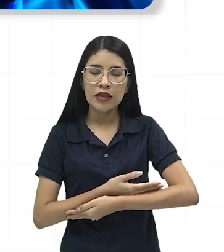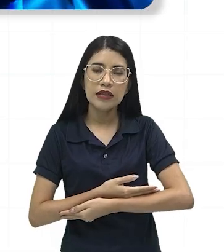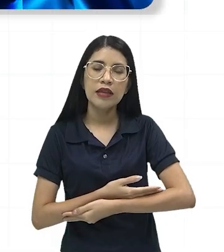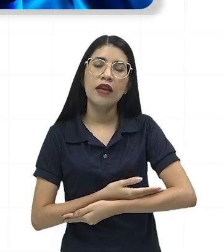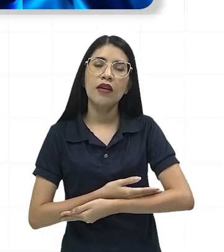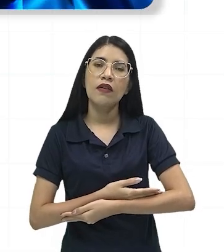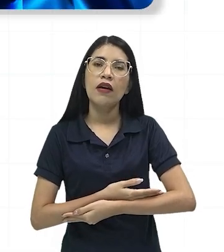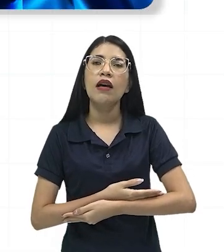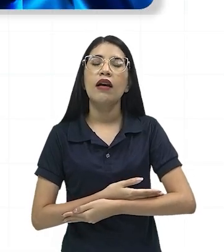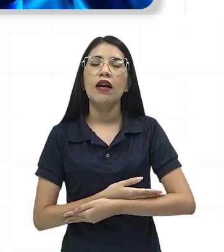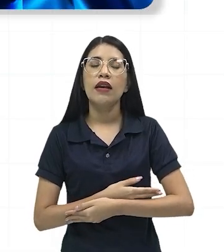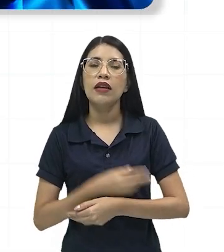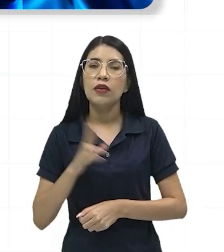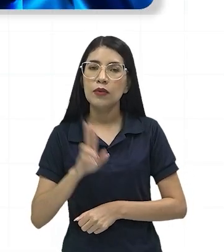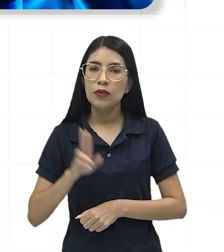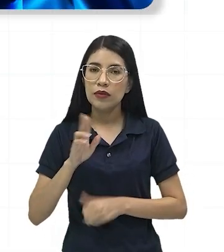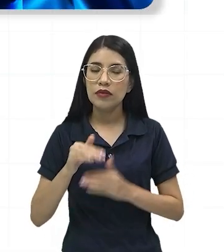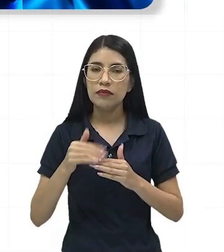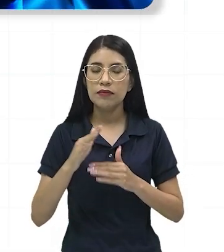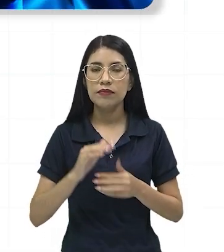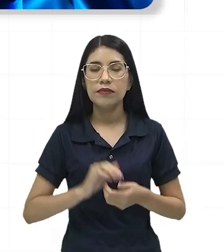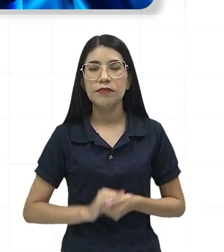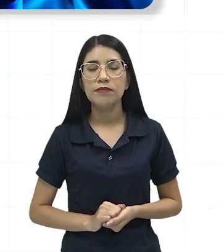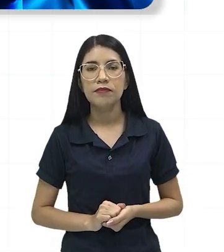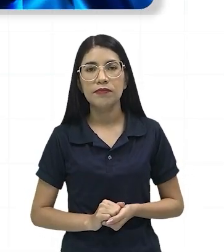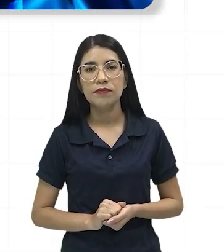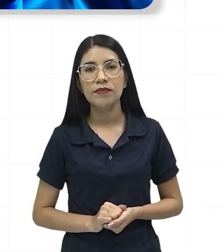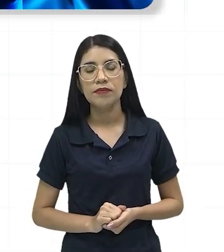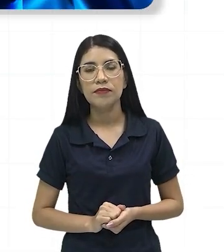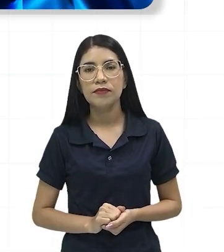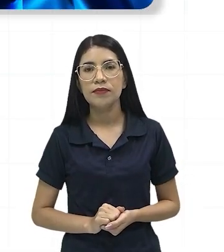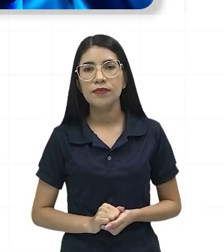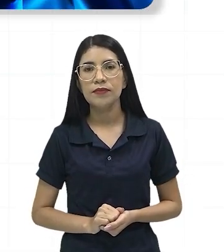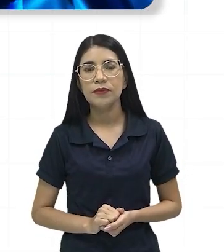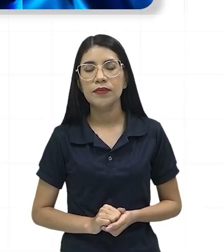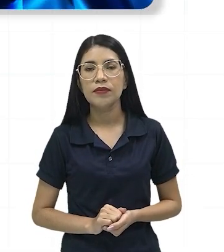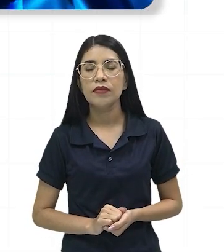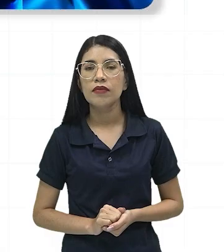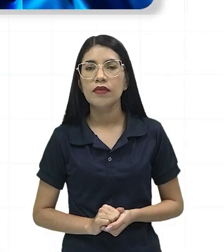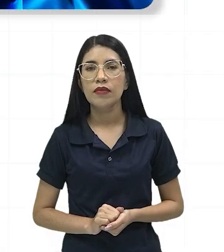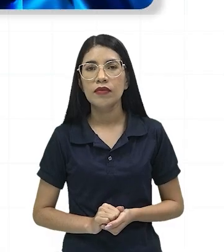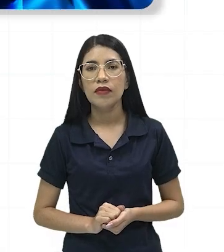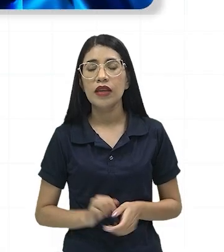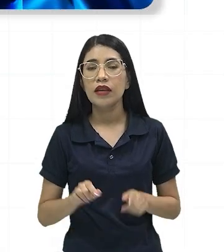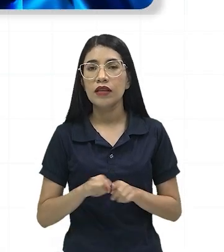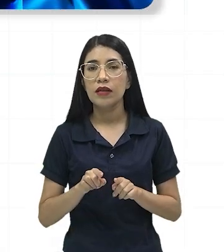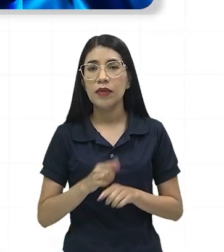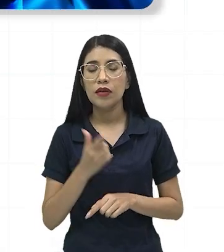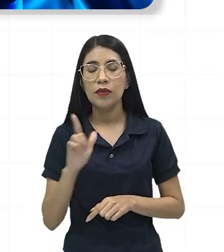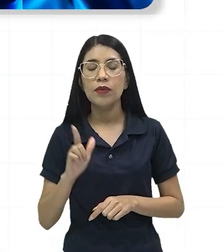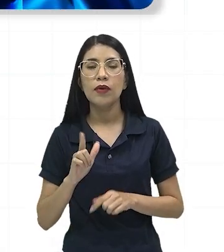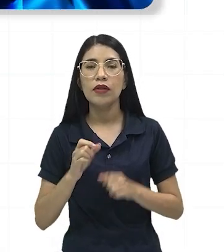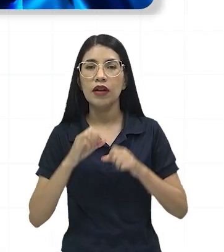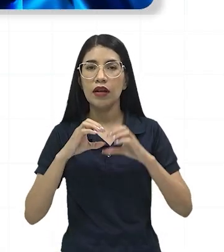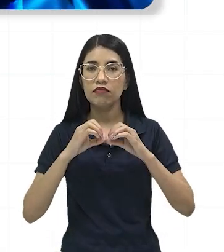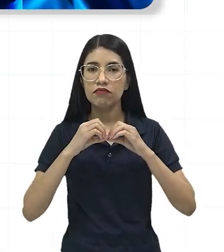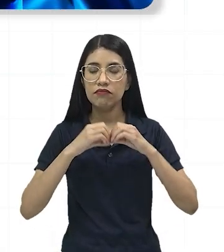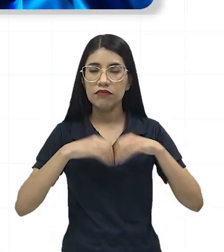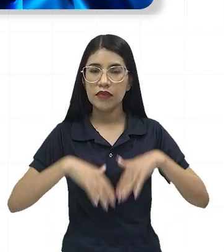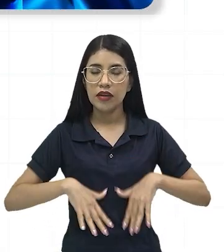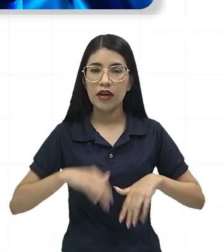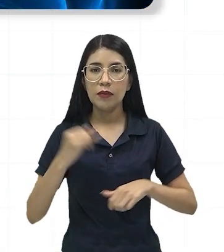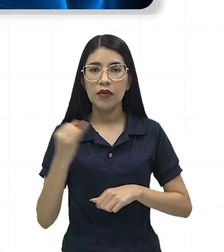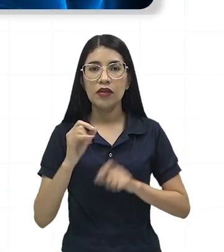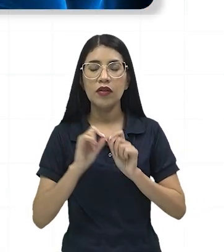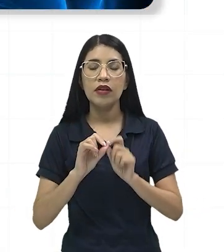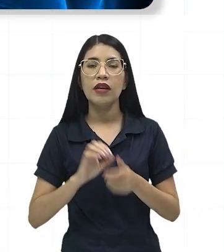de recém-nascido, ele é bastante utilizado, certo? Temos também uma glândula muito importante,